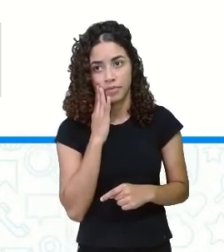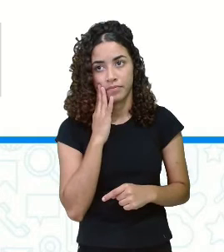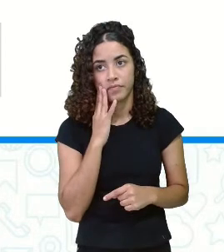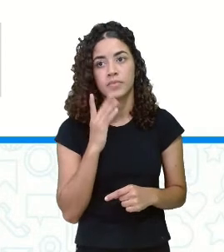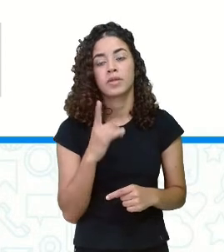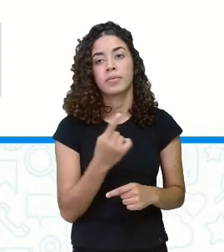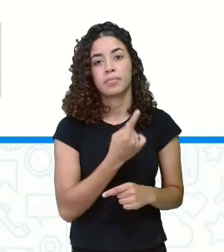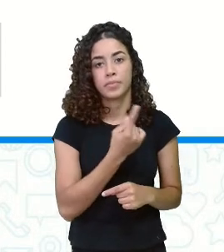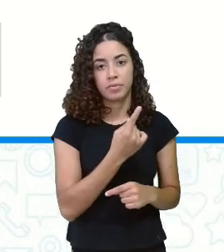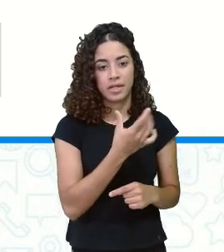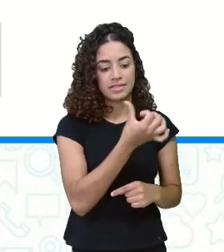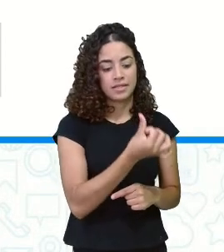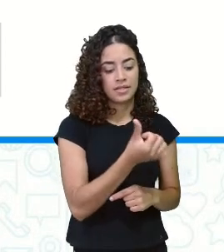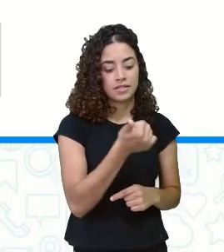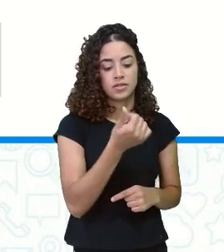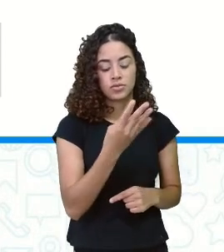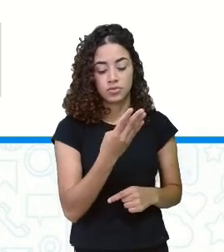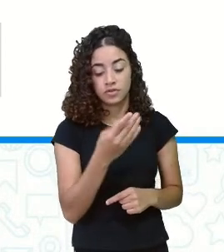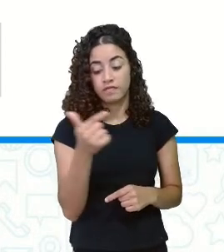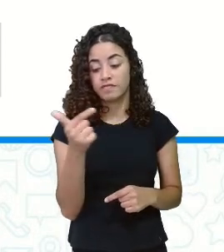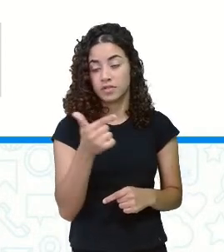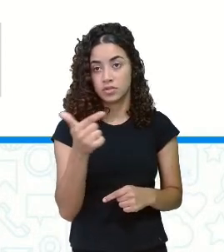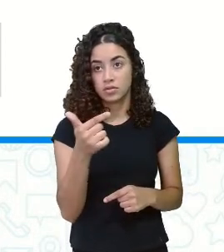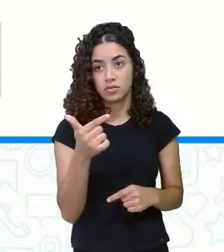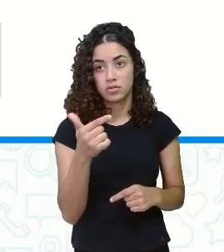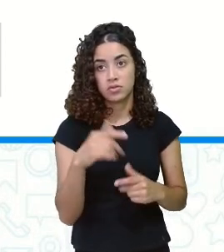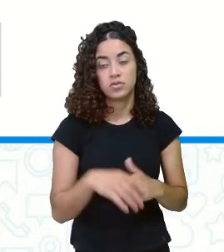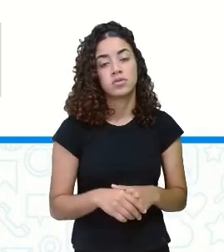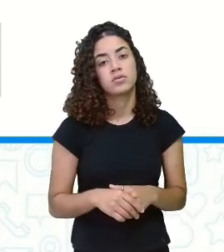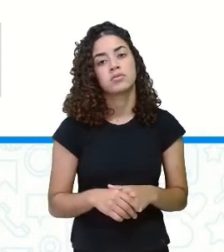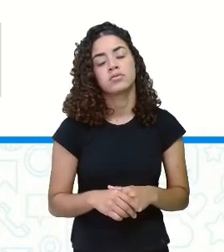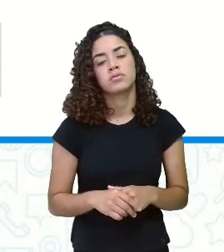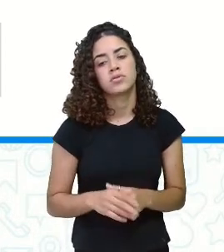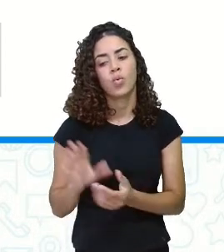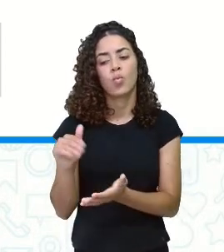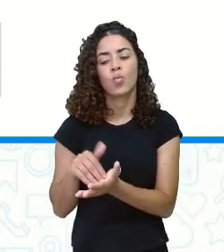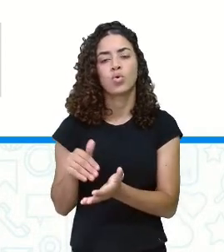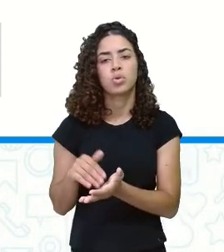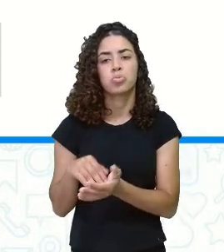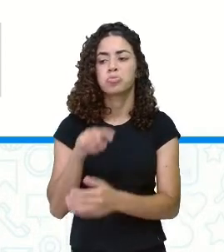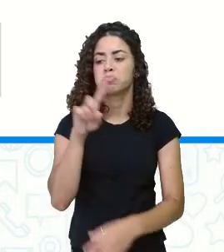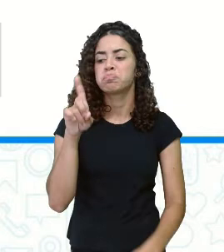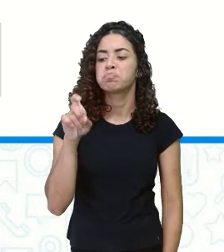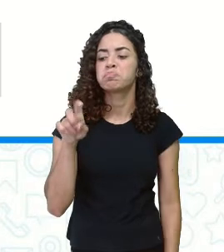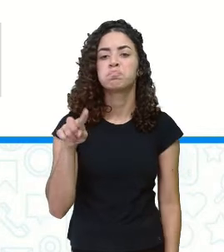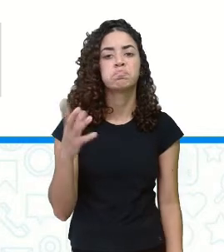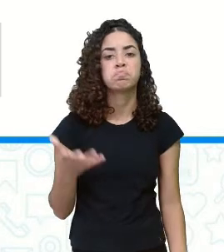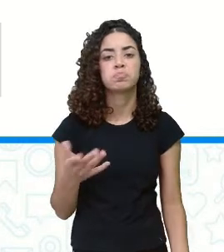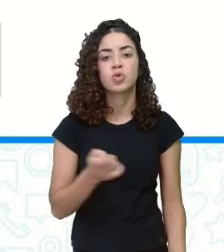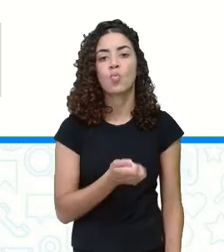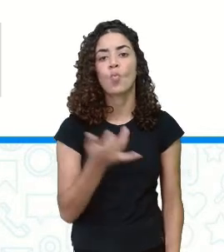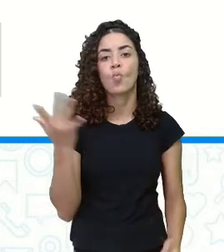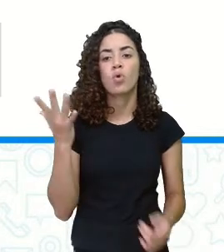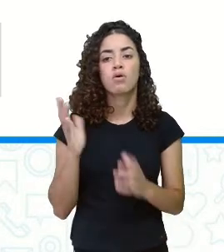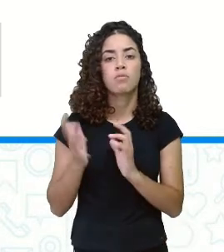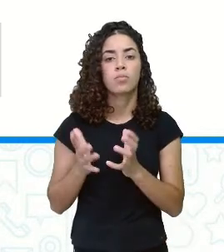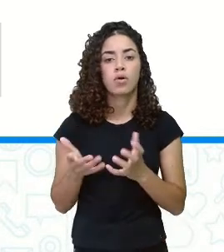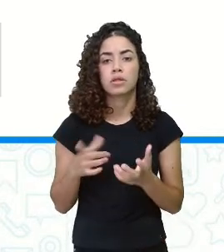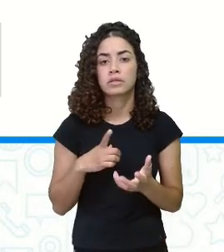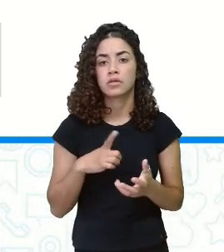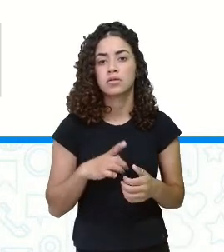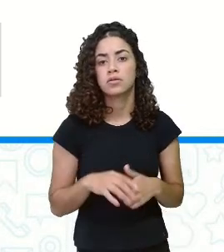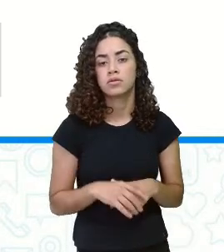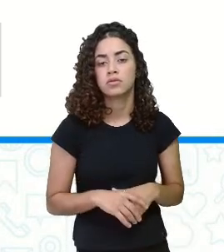6, 14, 22. E o último saco terão quantas